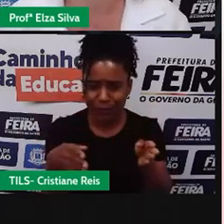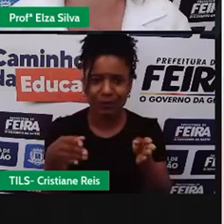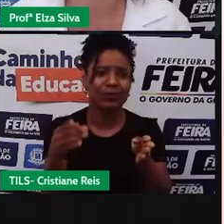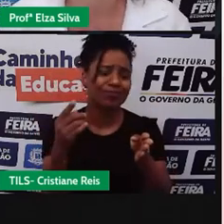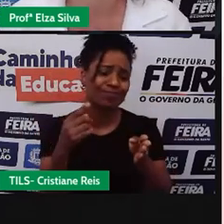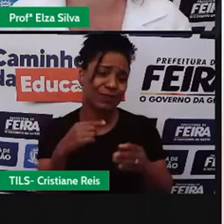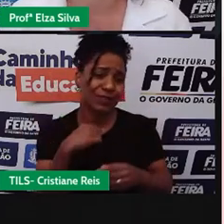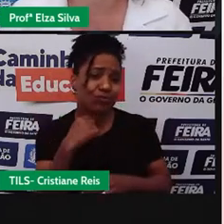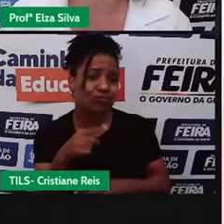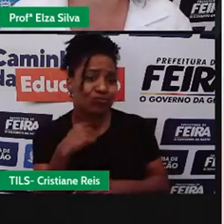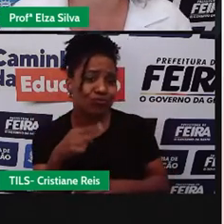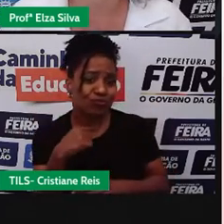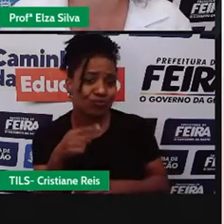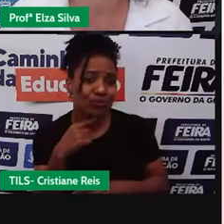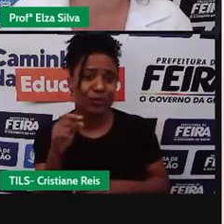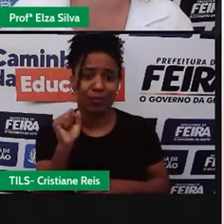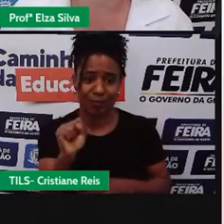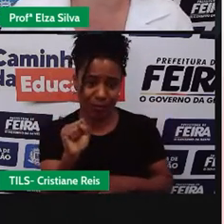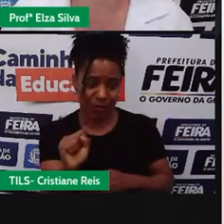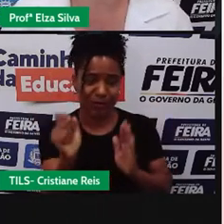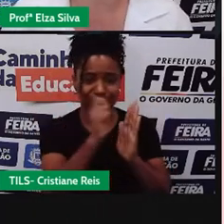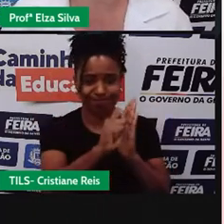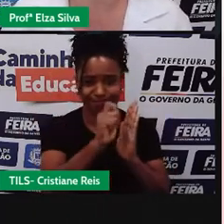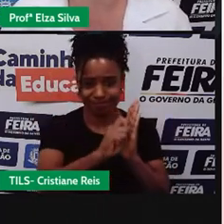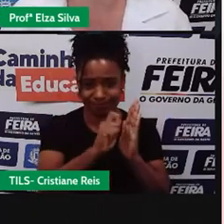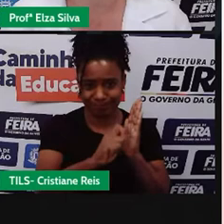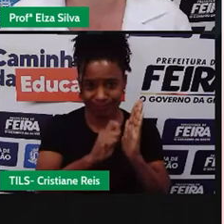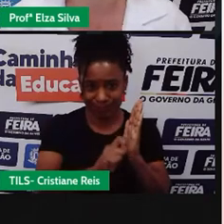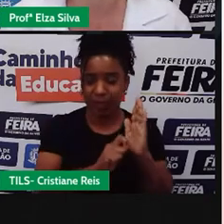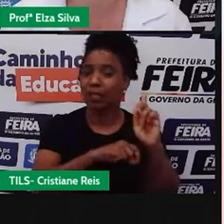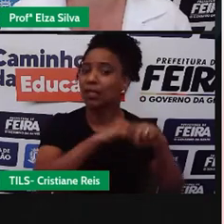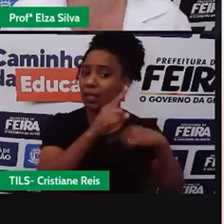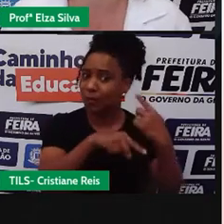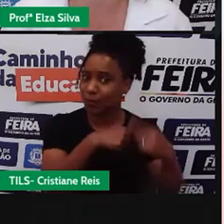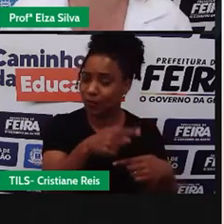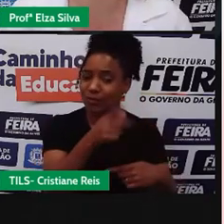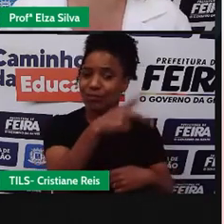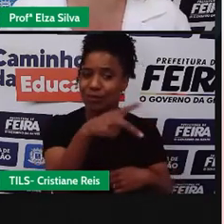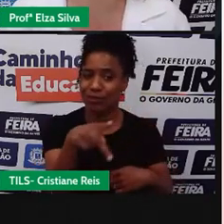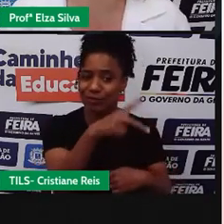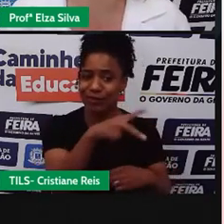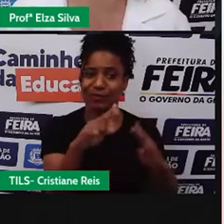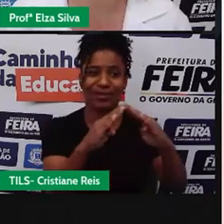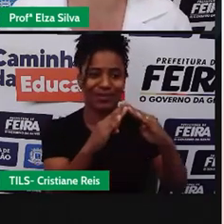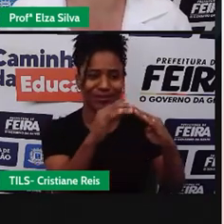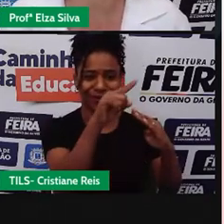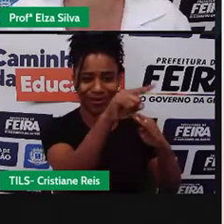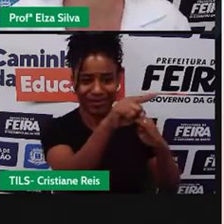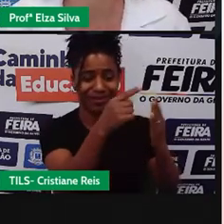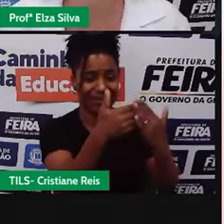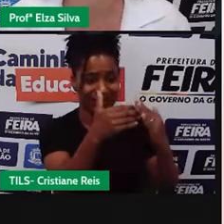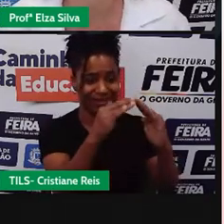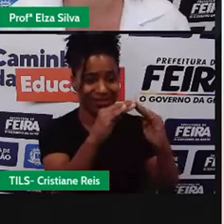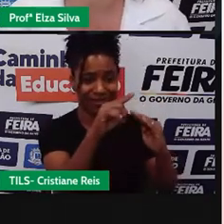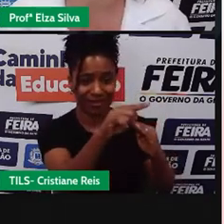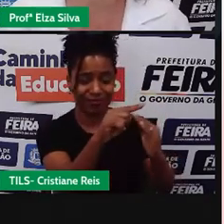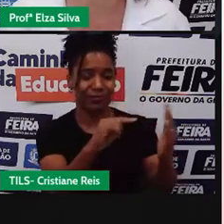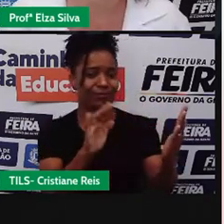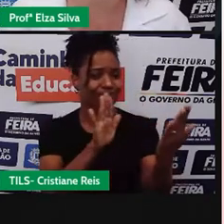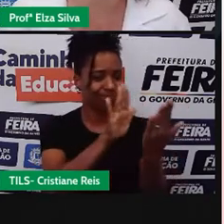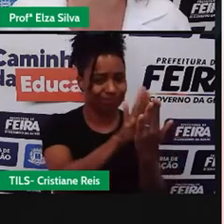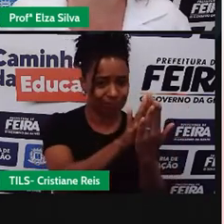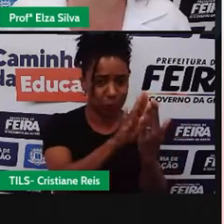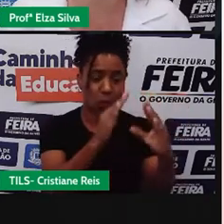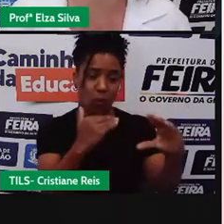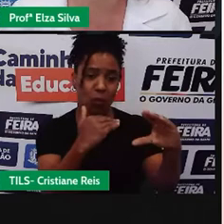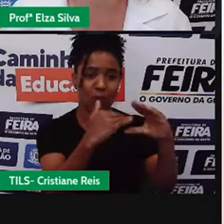que surgirem, anotem para que vocês possam tirá-las na primeira oportunidade com o seu professor ou